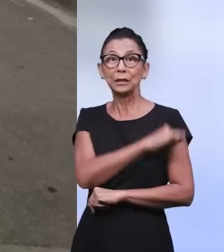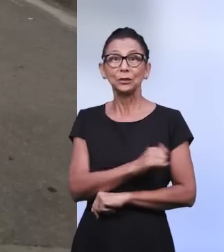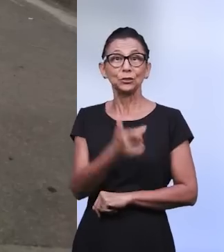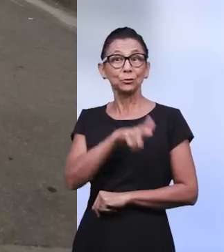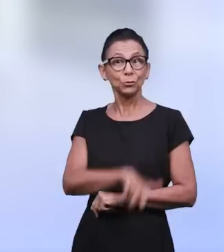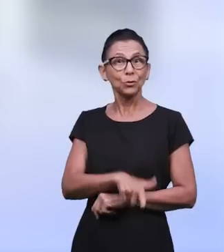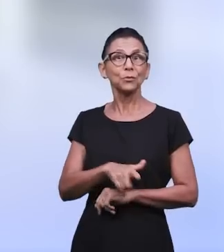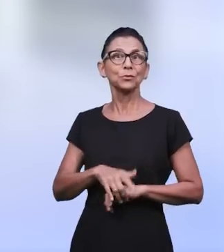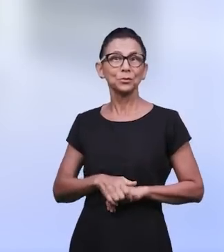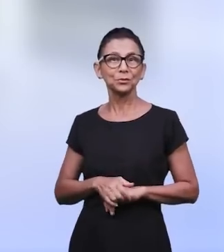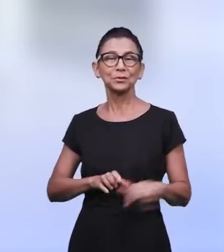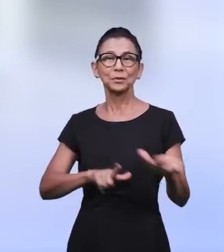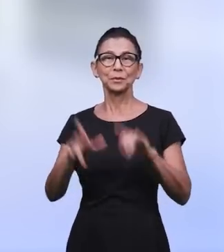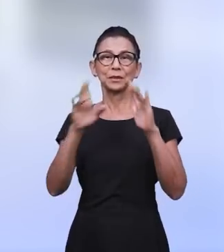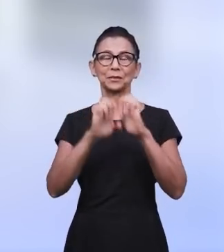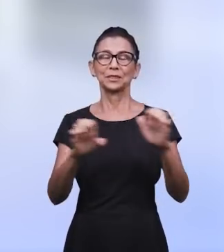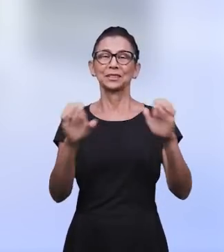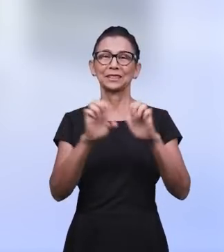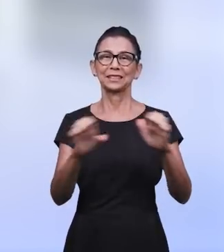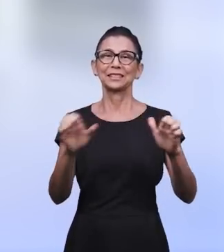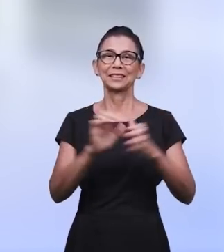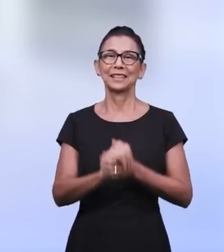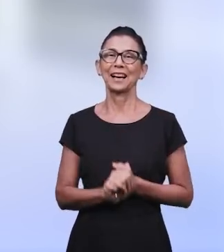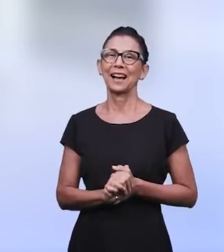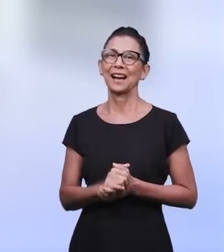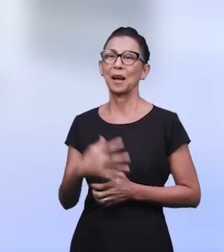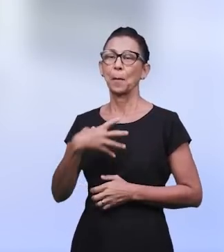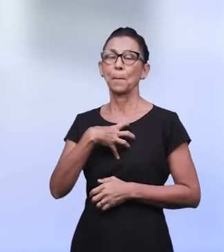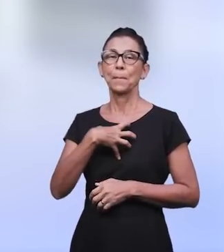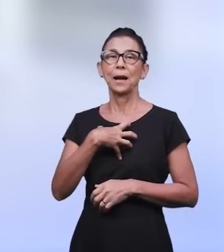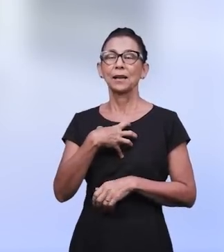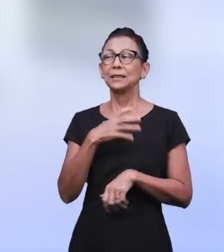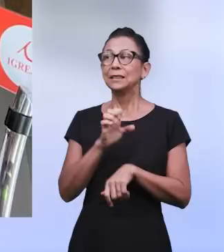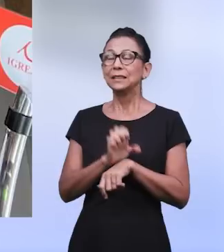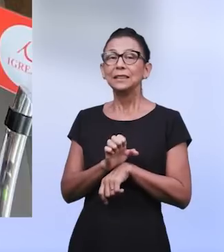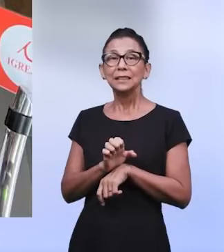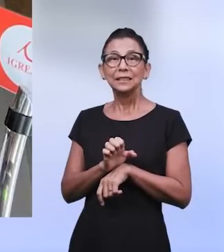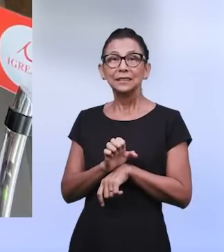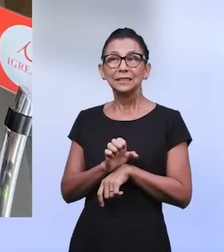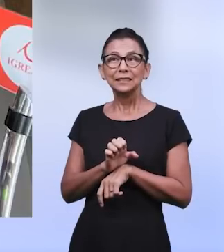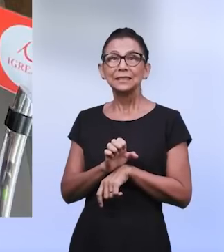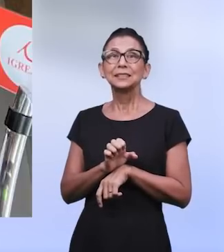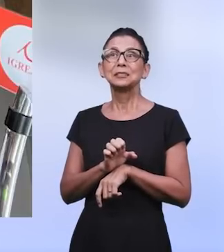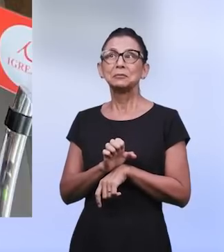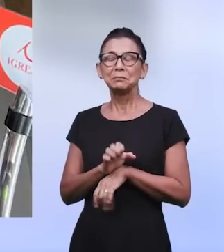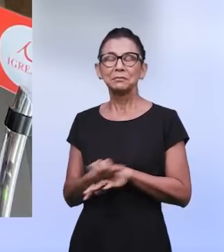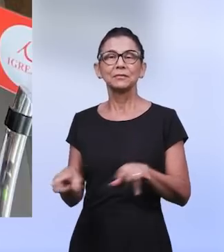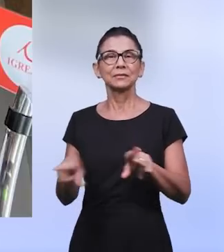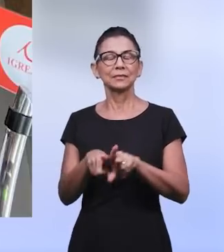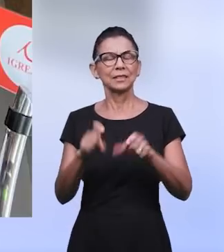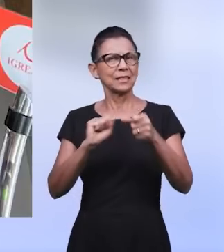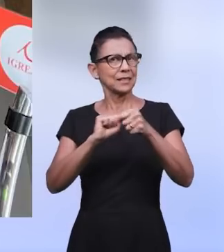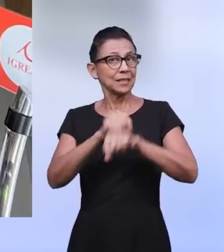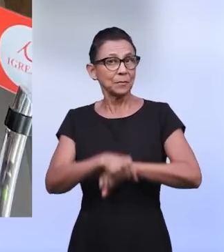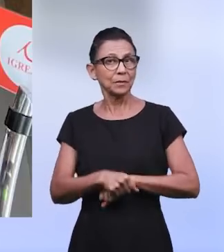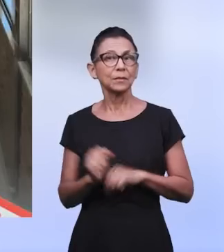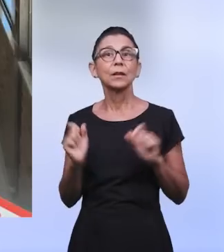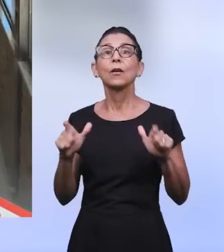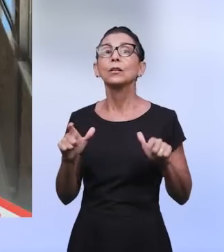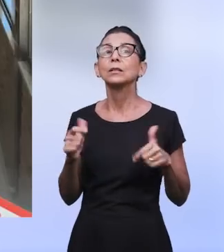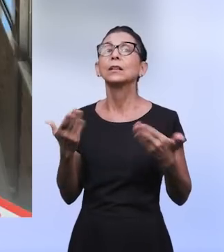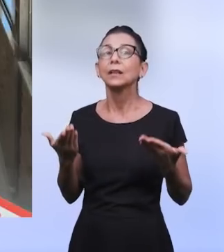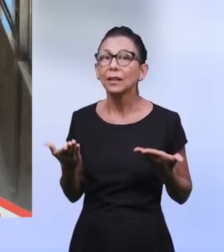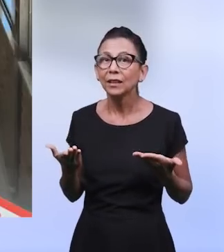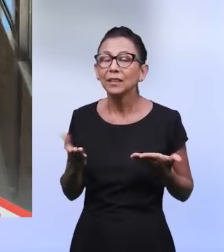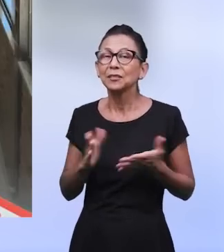Janeiro. E um trabalho de evangelização em Eunápolis, na Bahia. Tivemos também um seminário, sabe aonde?